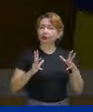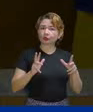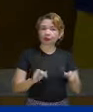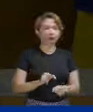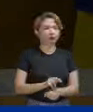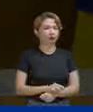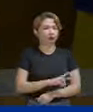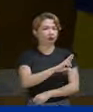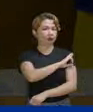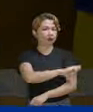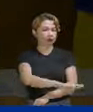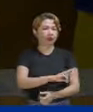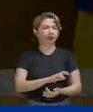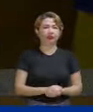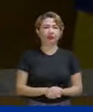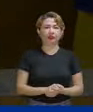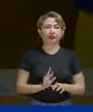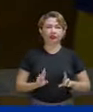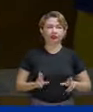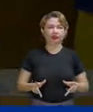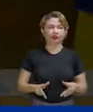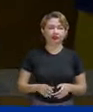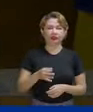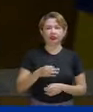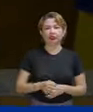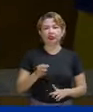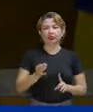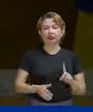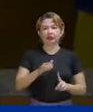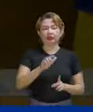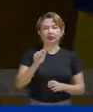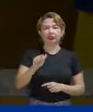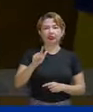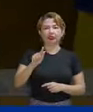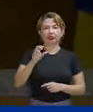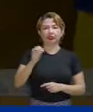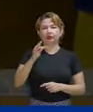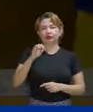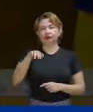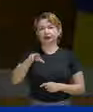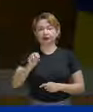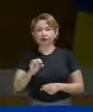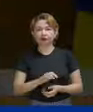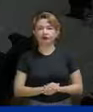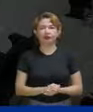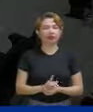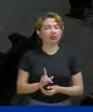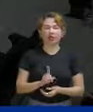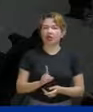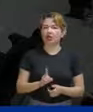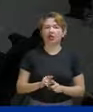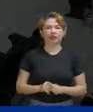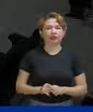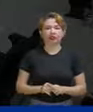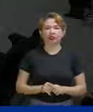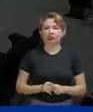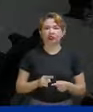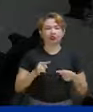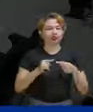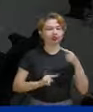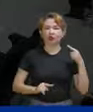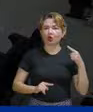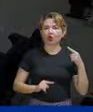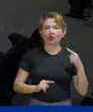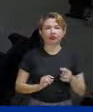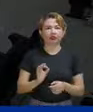rejeição. A única diferença é que o desembargador Foco no Agostinho desembargador Carmo entende Antônio. que a devolução tem que ser superior. ele discorda do percentual,